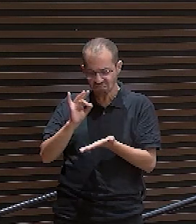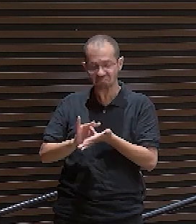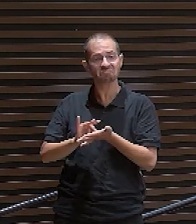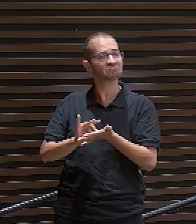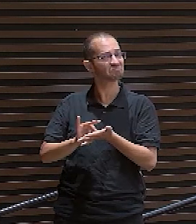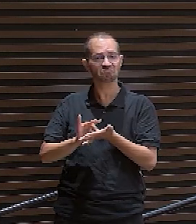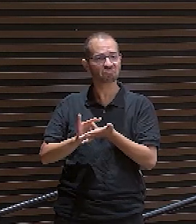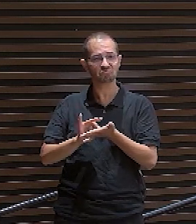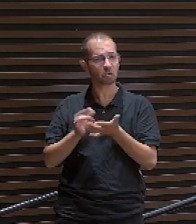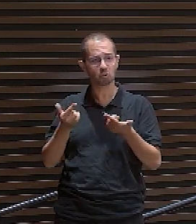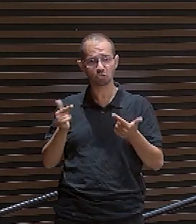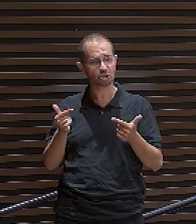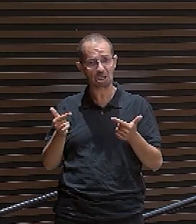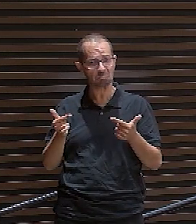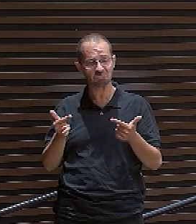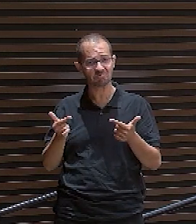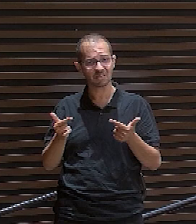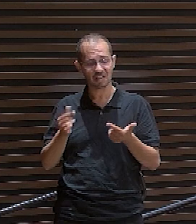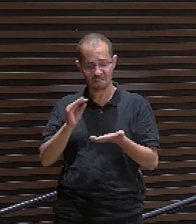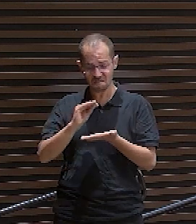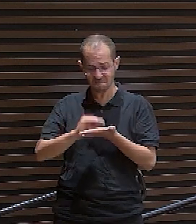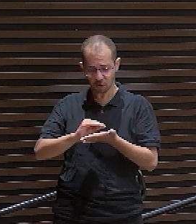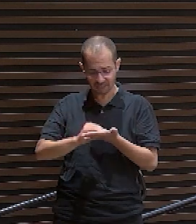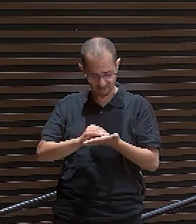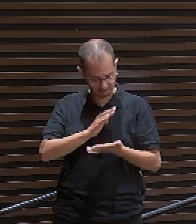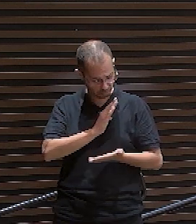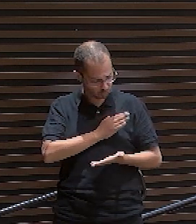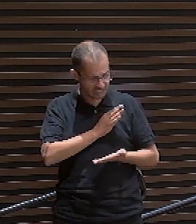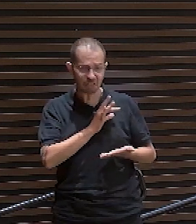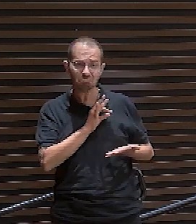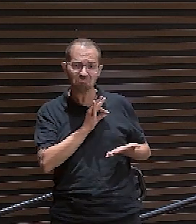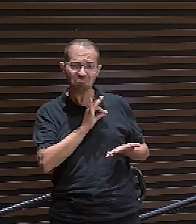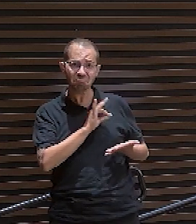autenticidade. Faltava coração.